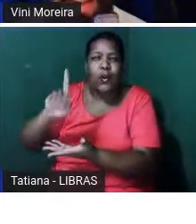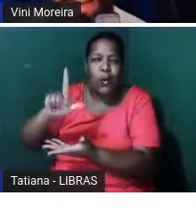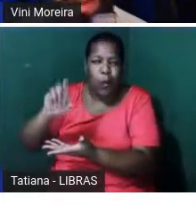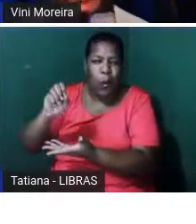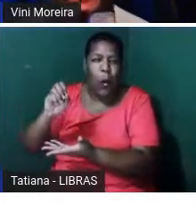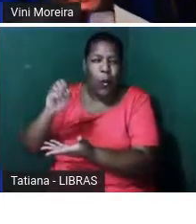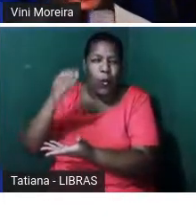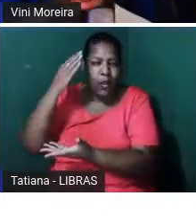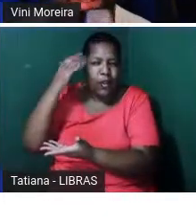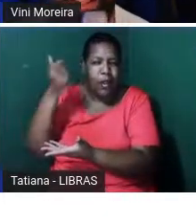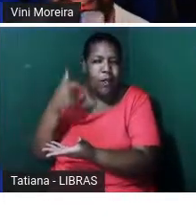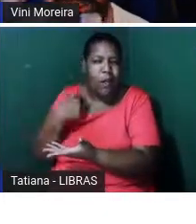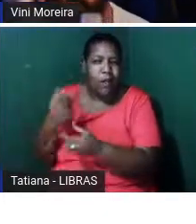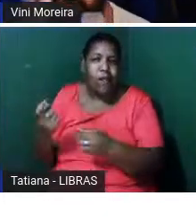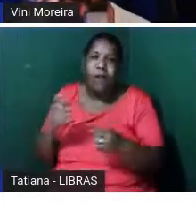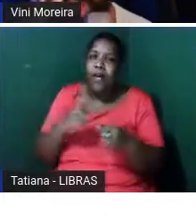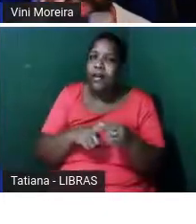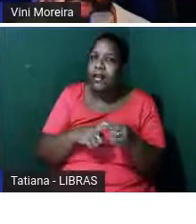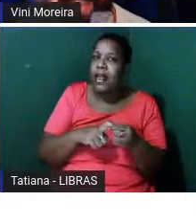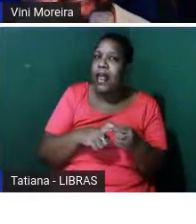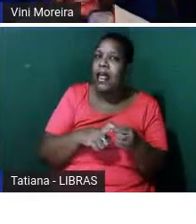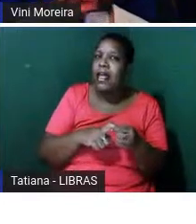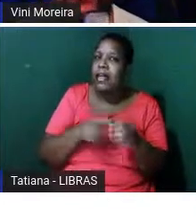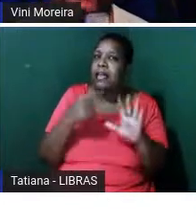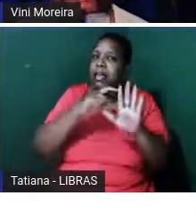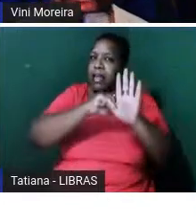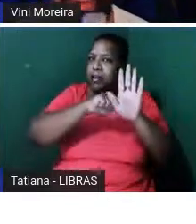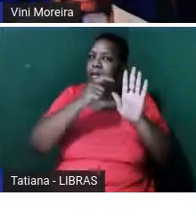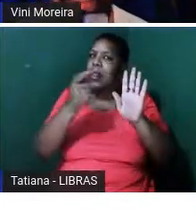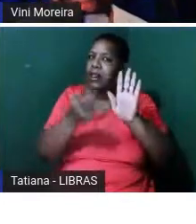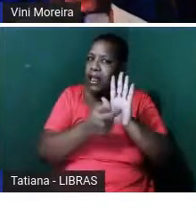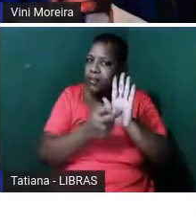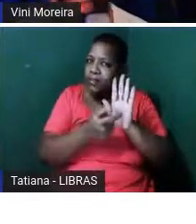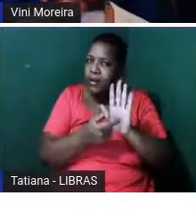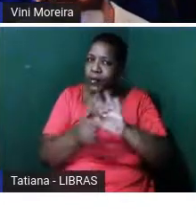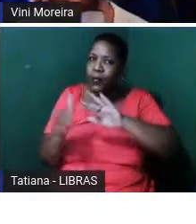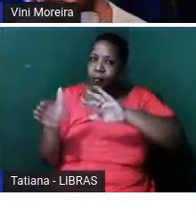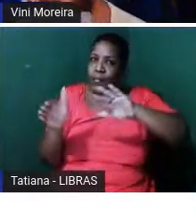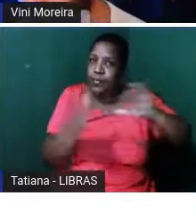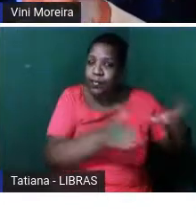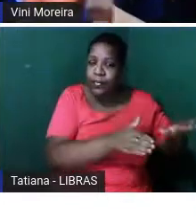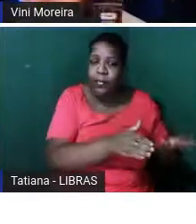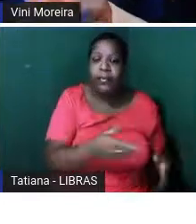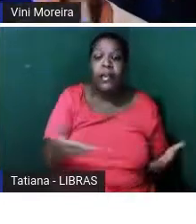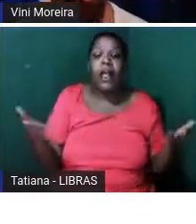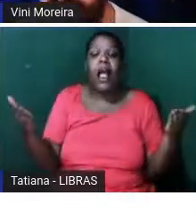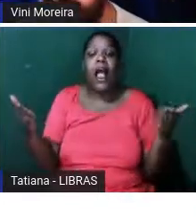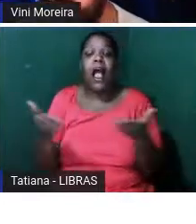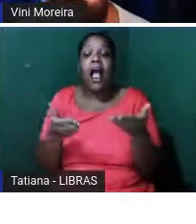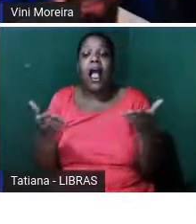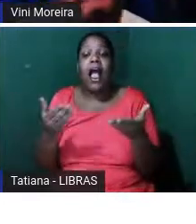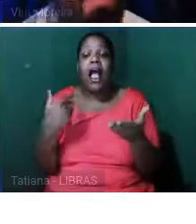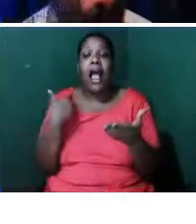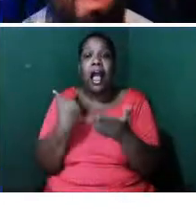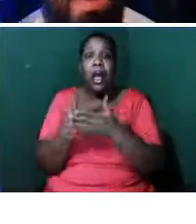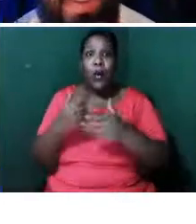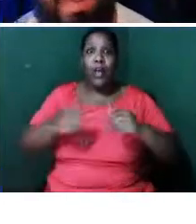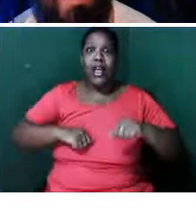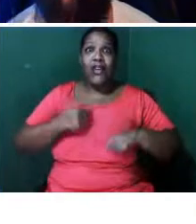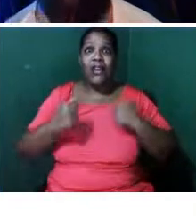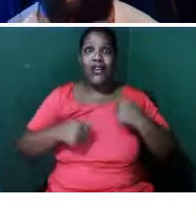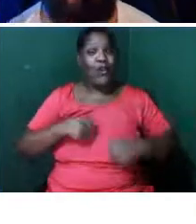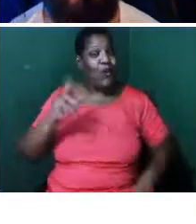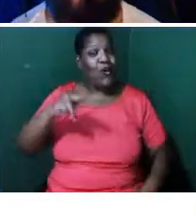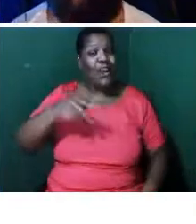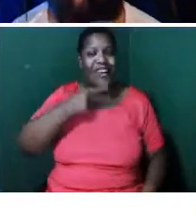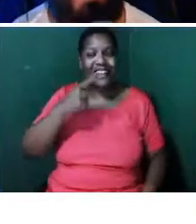voltar nessa nessa nessa metáfora e agora eu vou partir para uma para uma parte da aula que eu tô muito ansioso que eu nunca